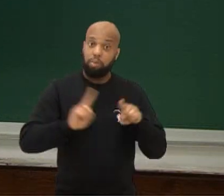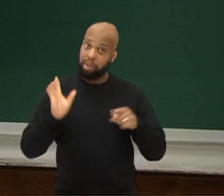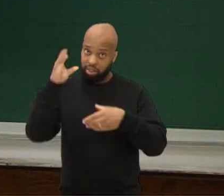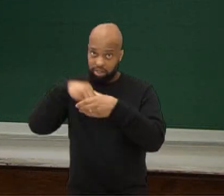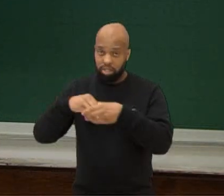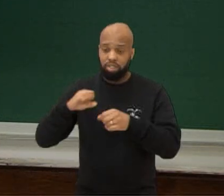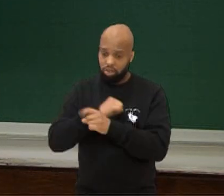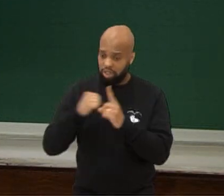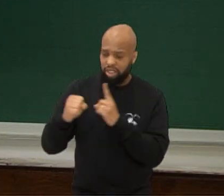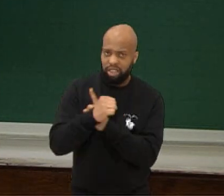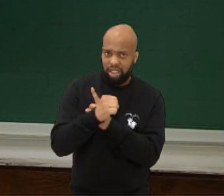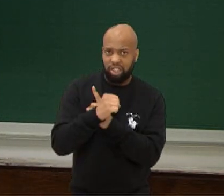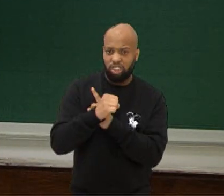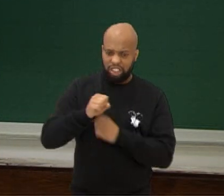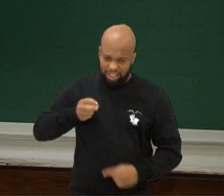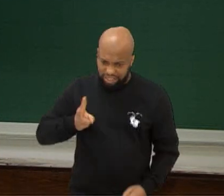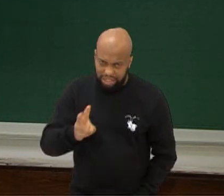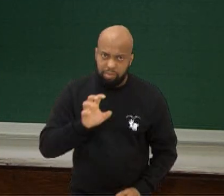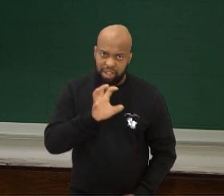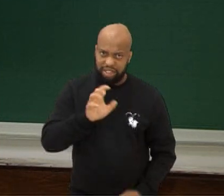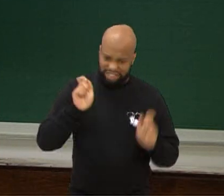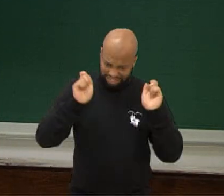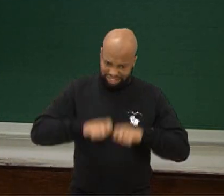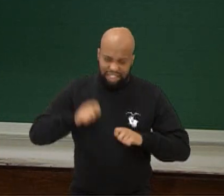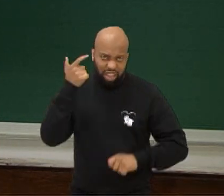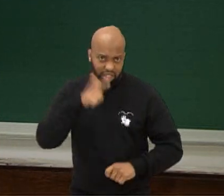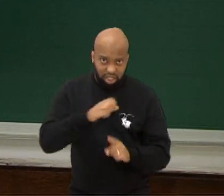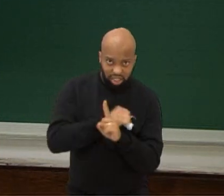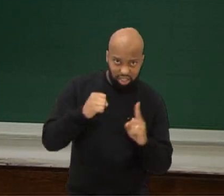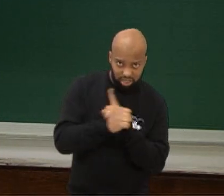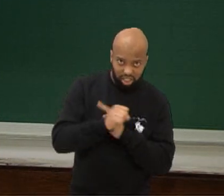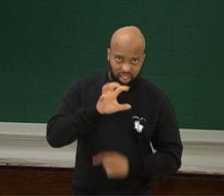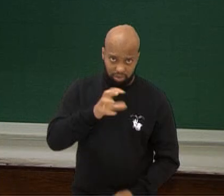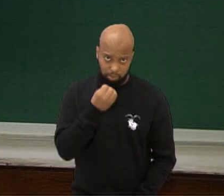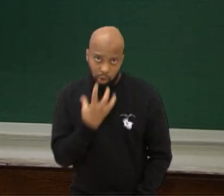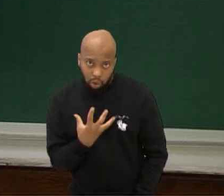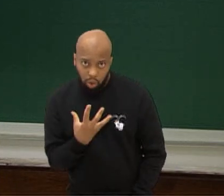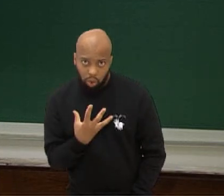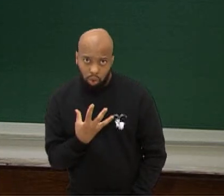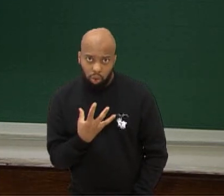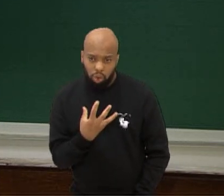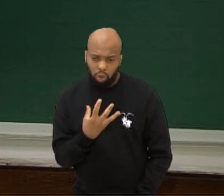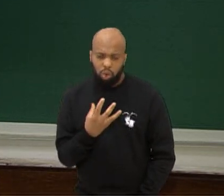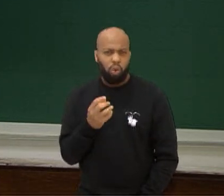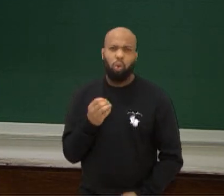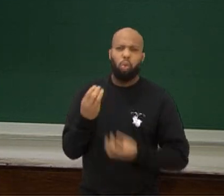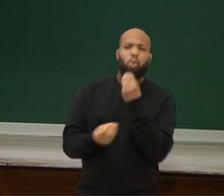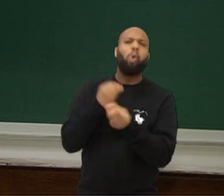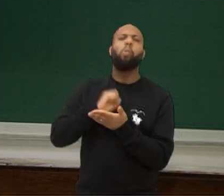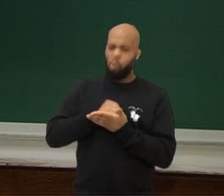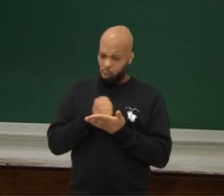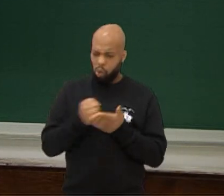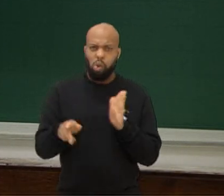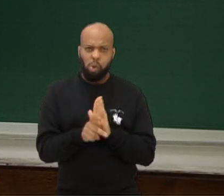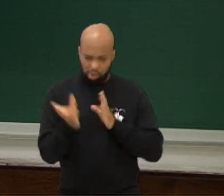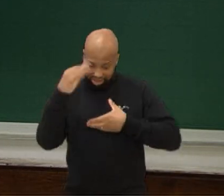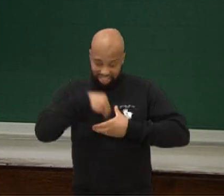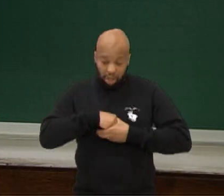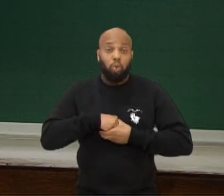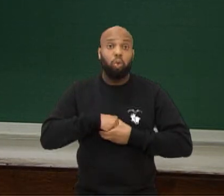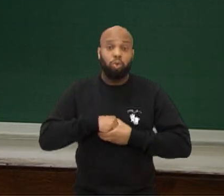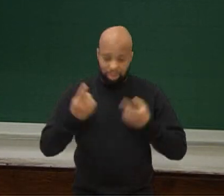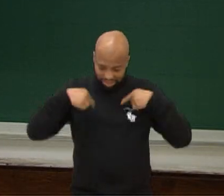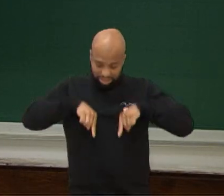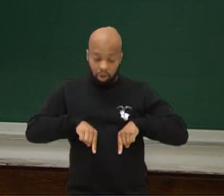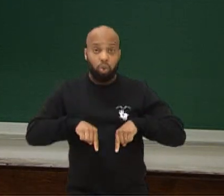jeito, dá para ter sociedade? Então, o que é que faz esse controle dessa minha natureza? A